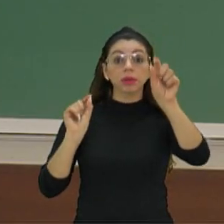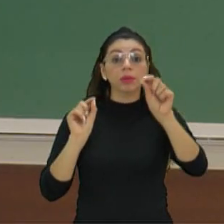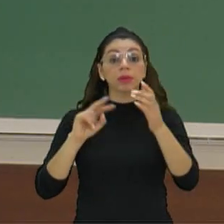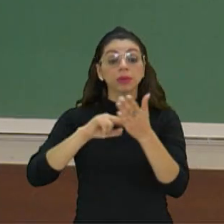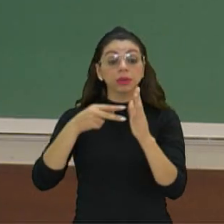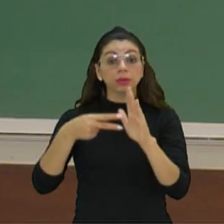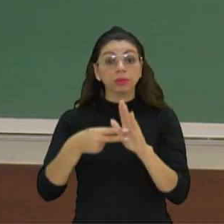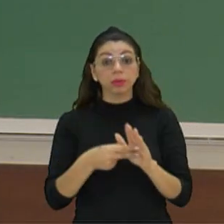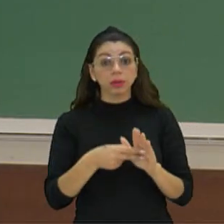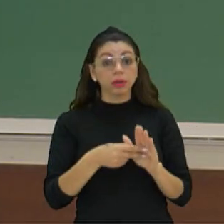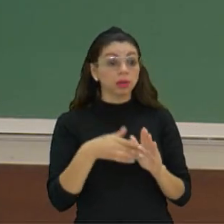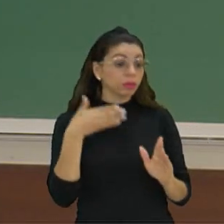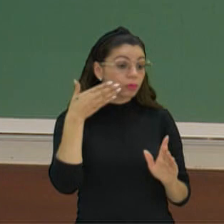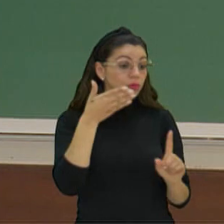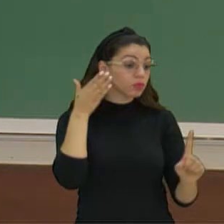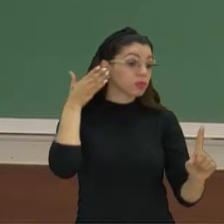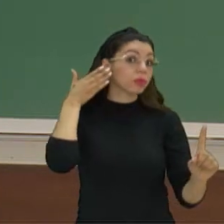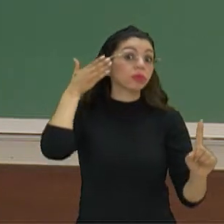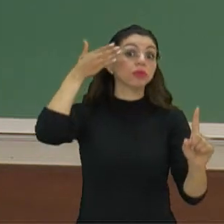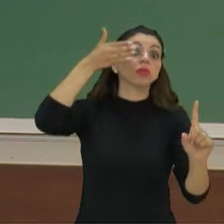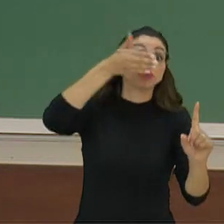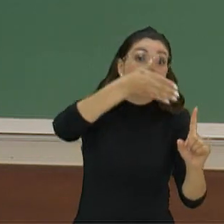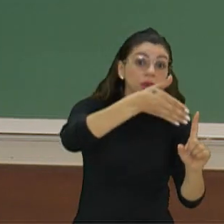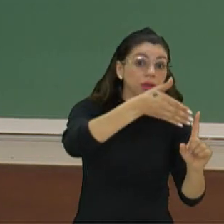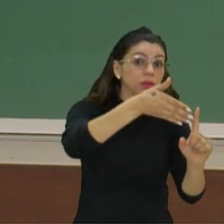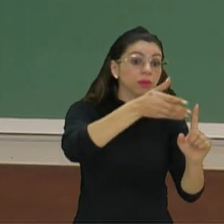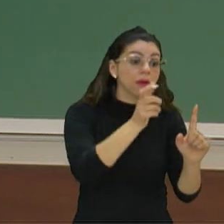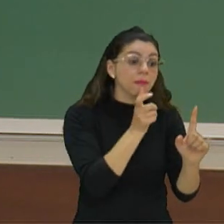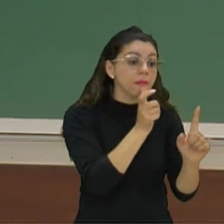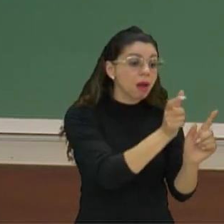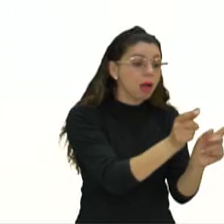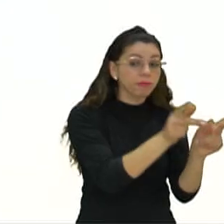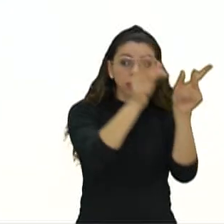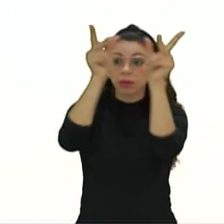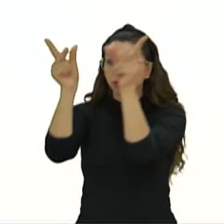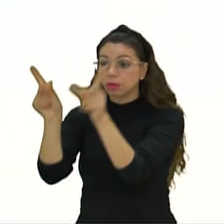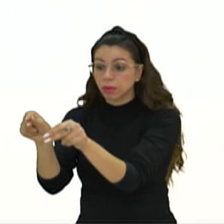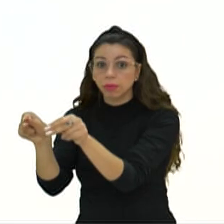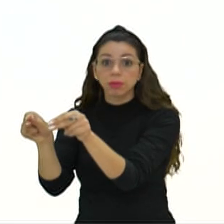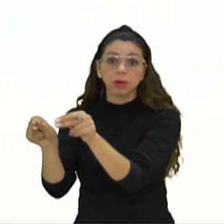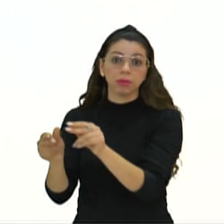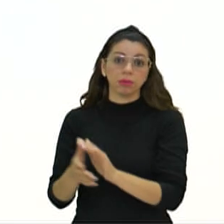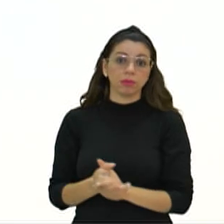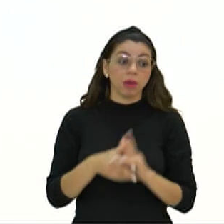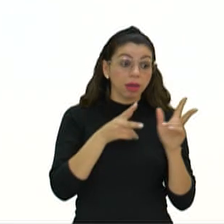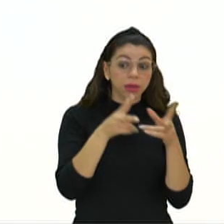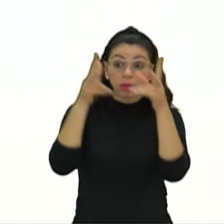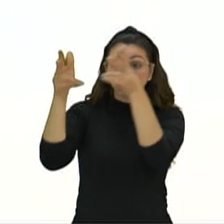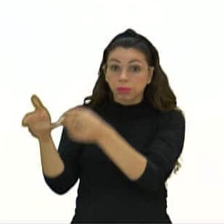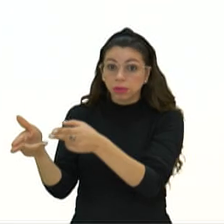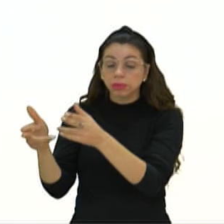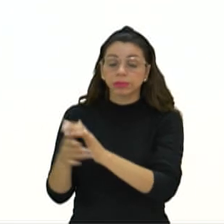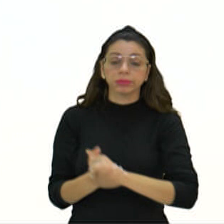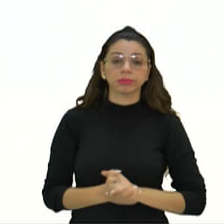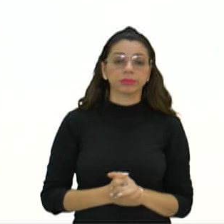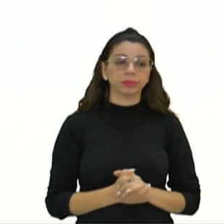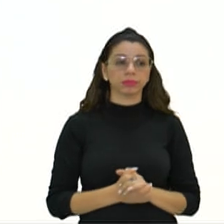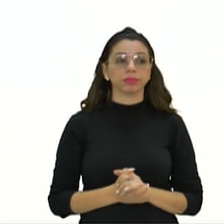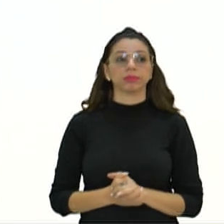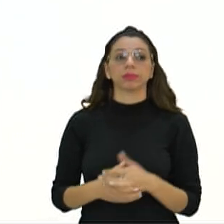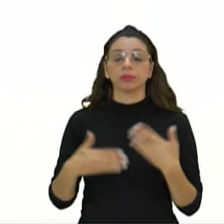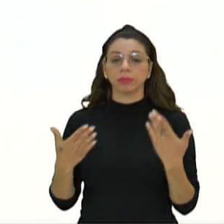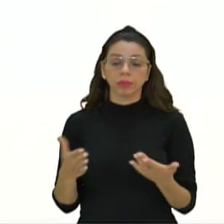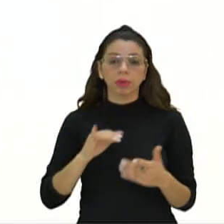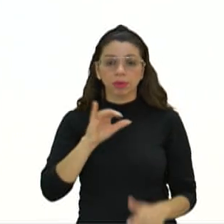palavras da pessoa. Mudando, John said he would visit Petrópolis. O John disse que